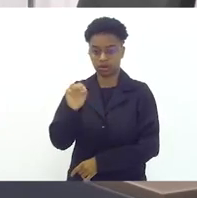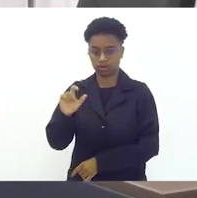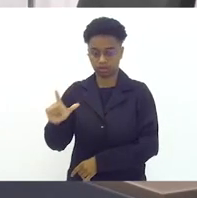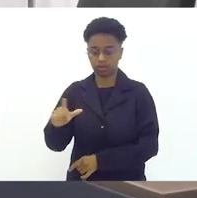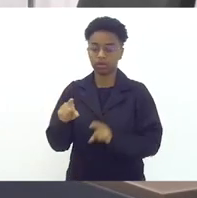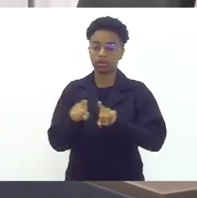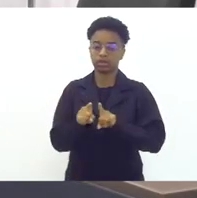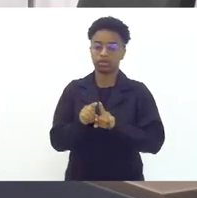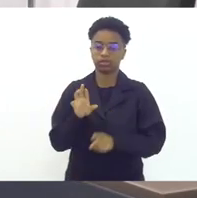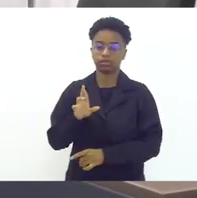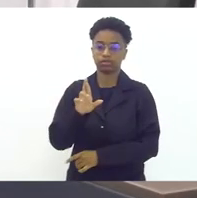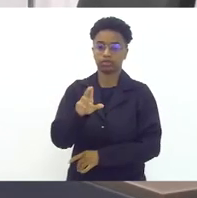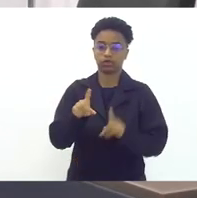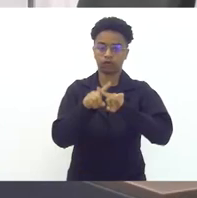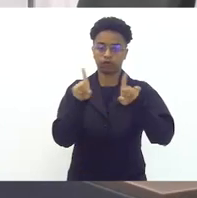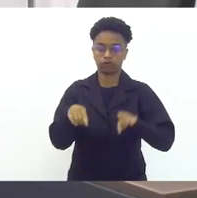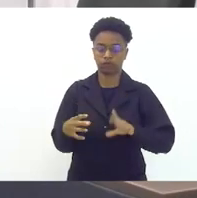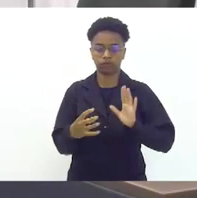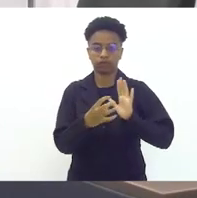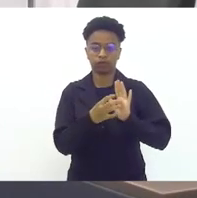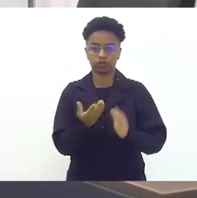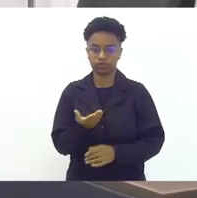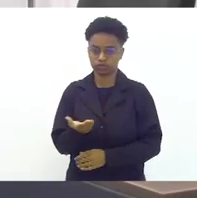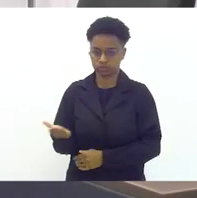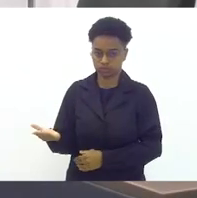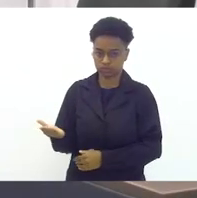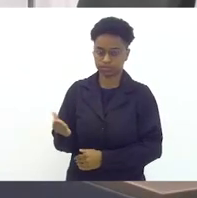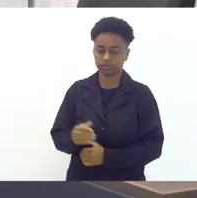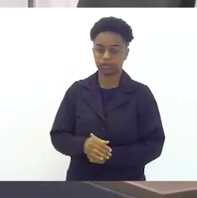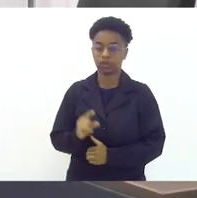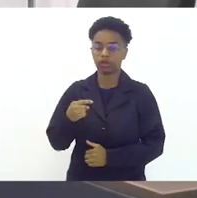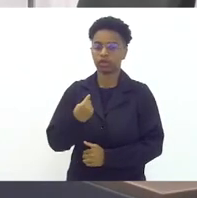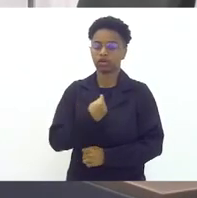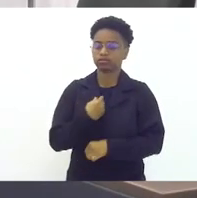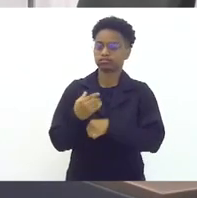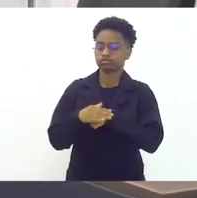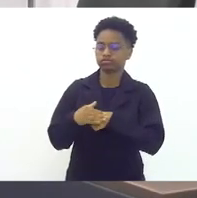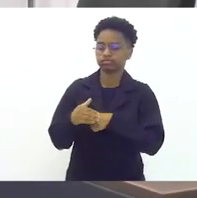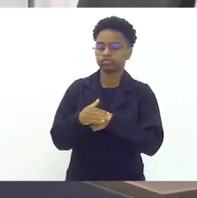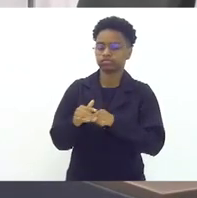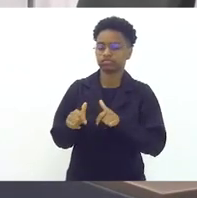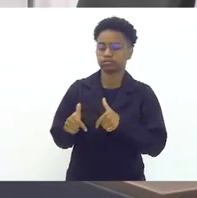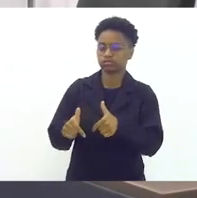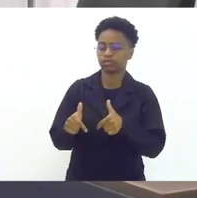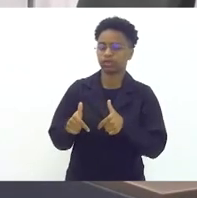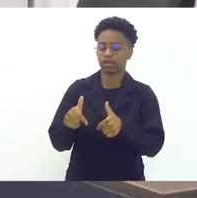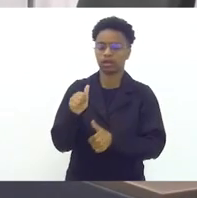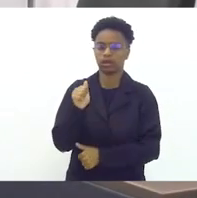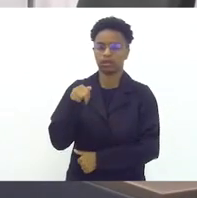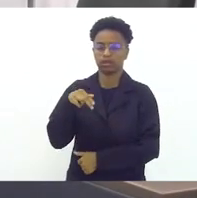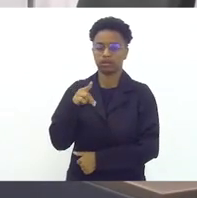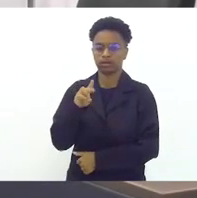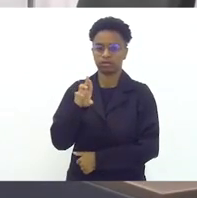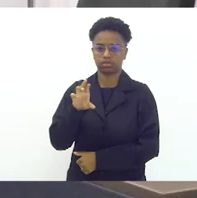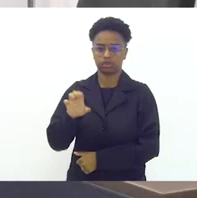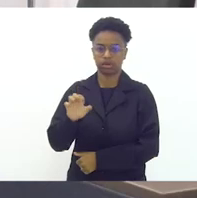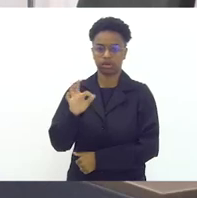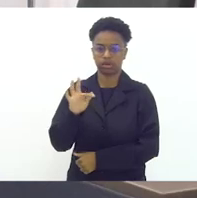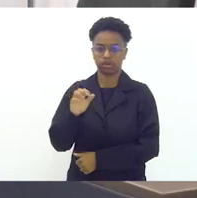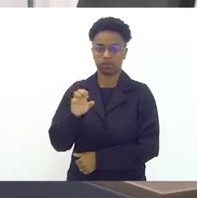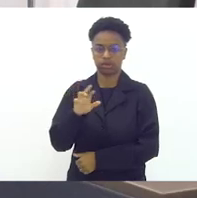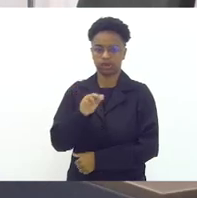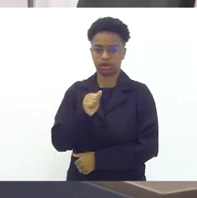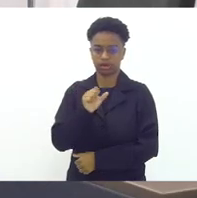dos servidores na figura do nosso querido e combativo André Ferraz.